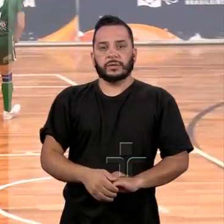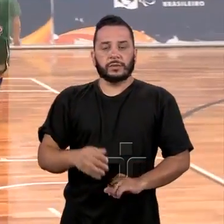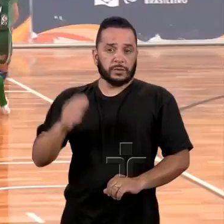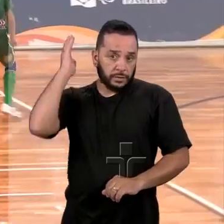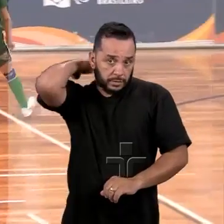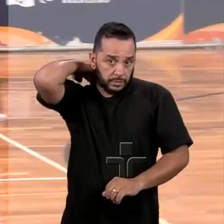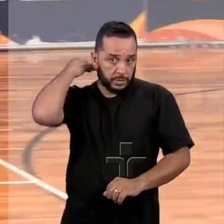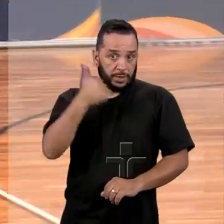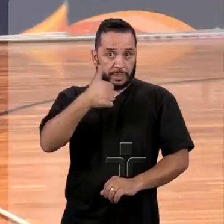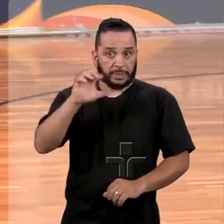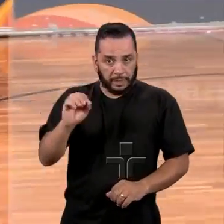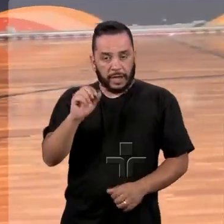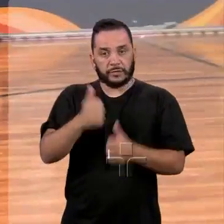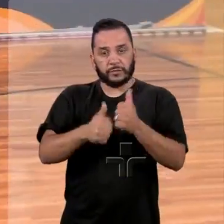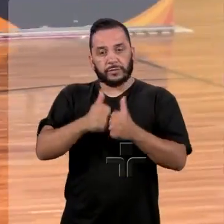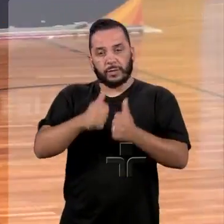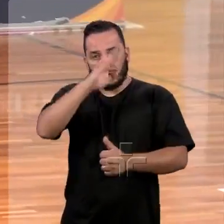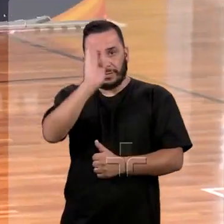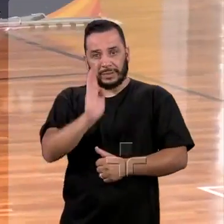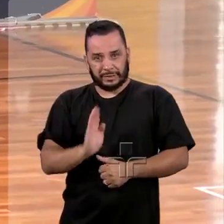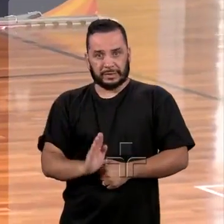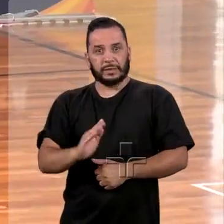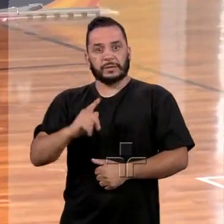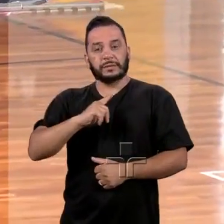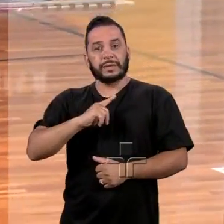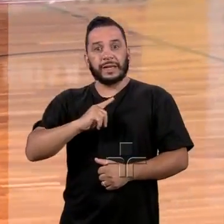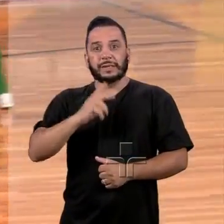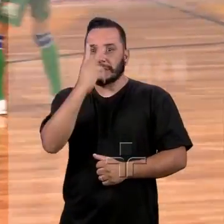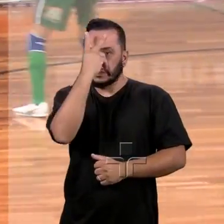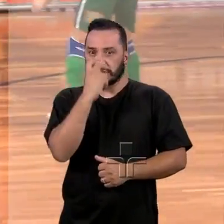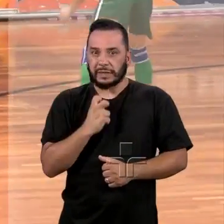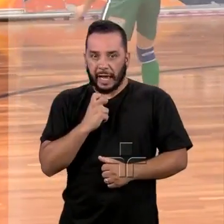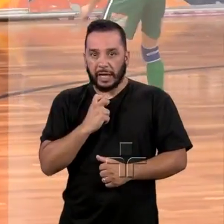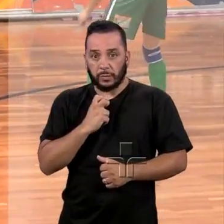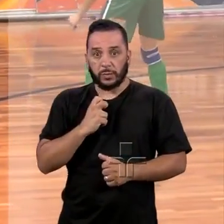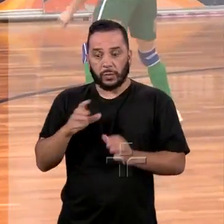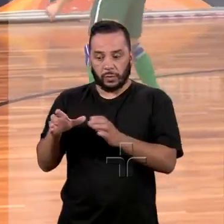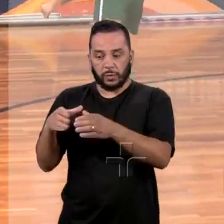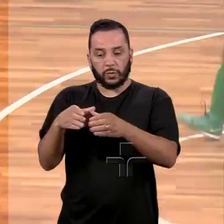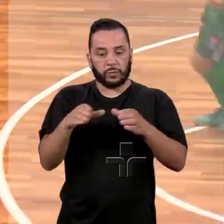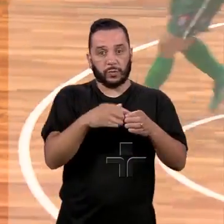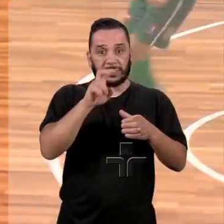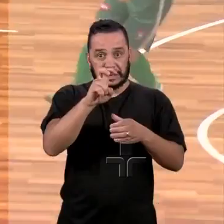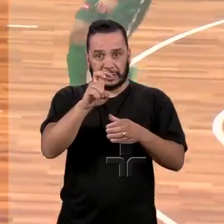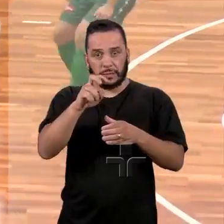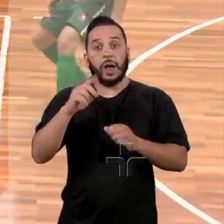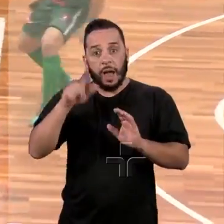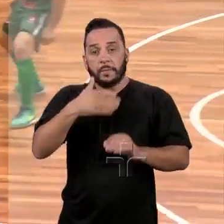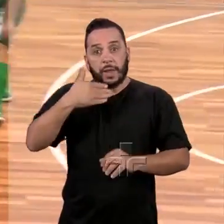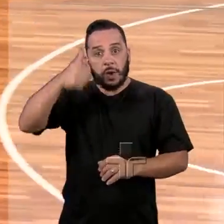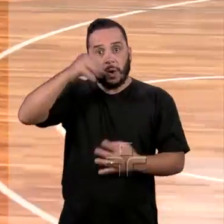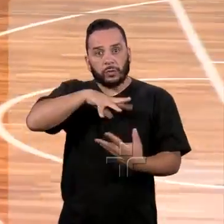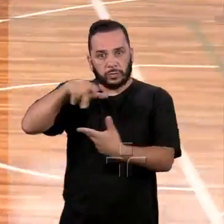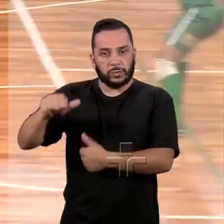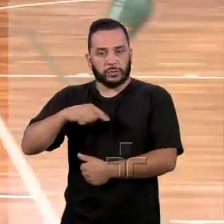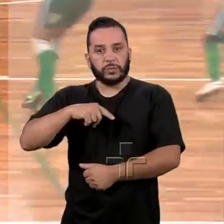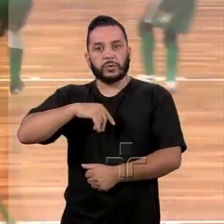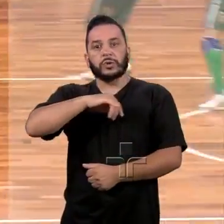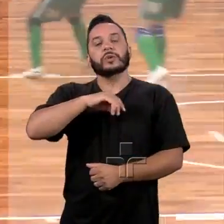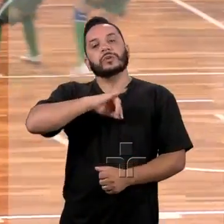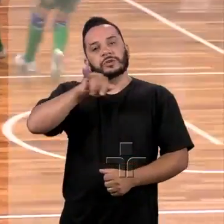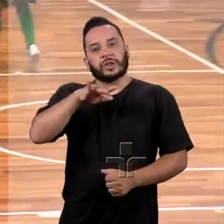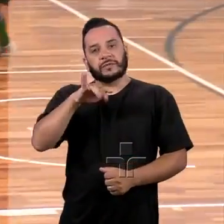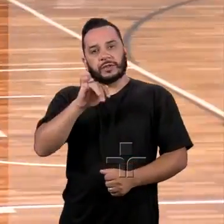Seleção Brasileira do Futebol de 5, disputado por cegos, é um dos melhores do mundo. Jefferson da Conceição Gonçalves,